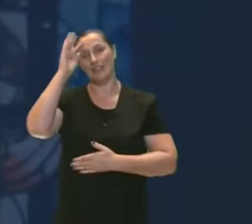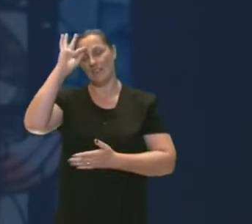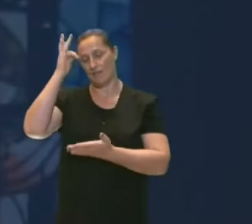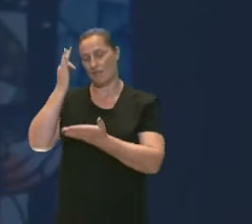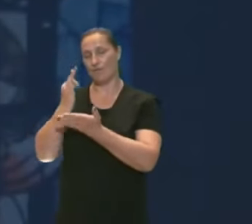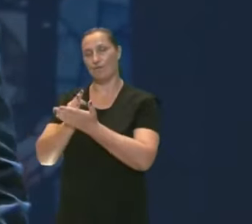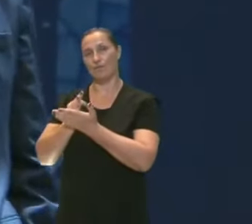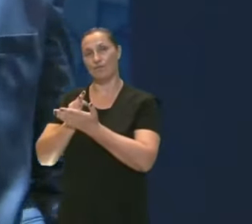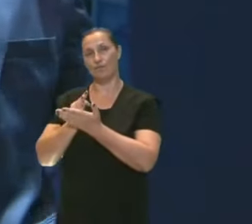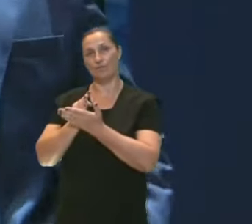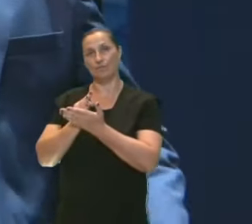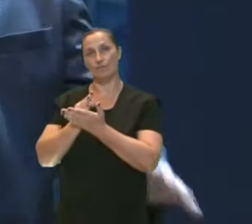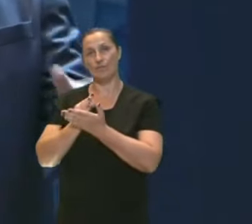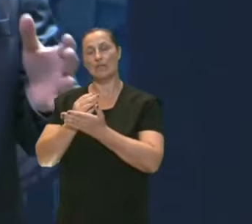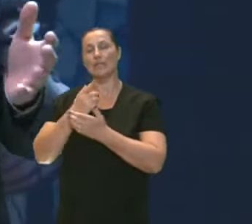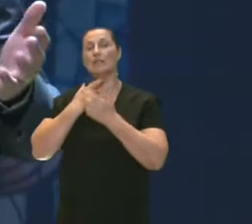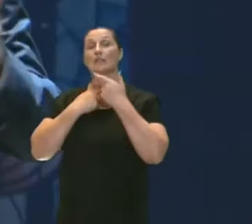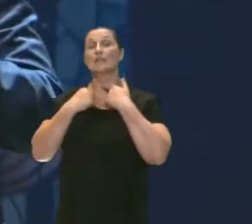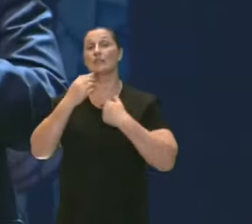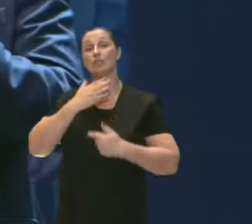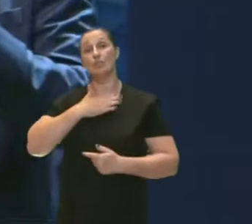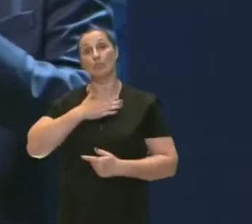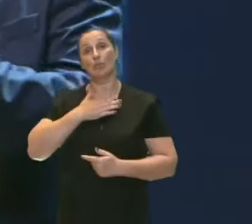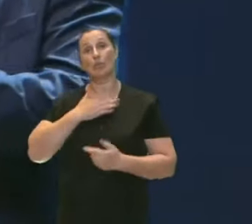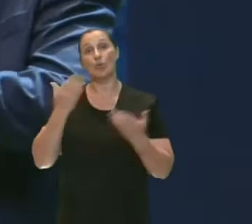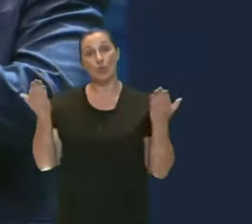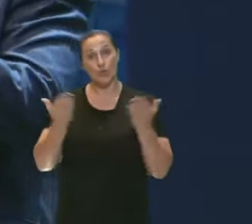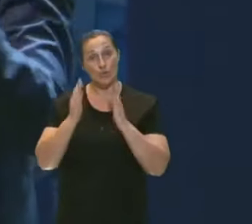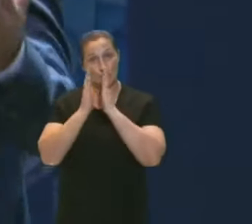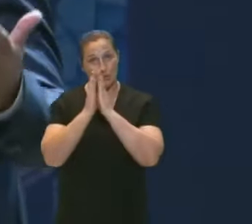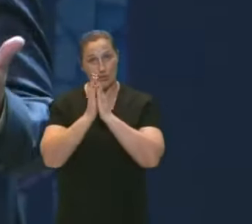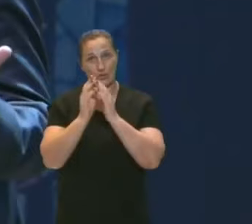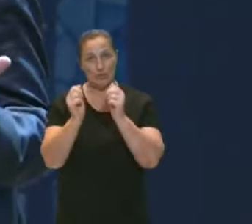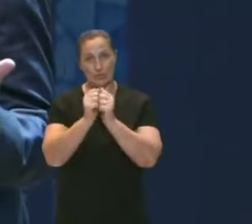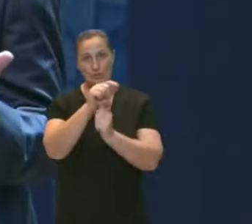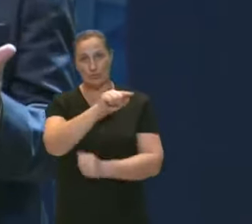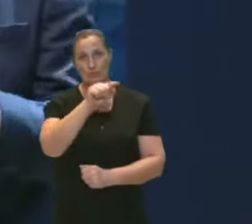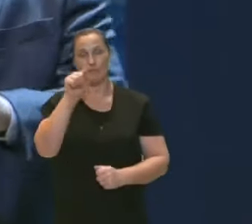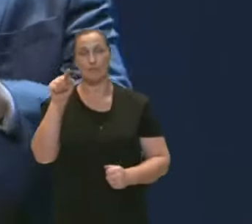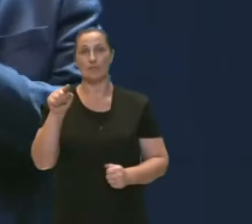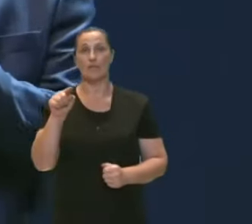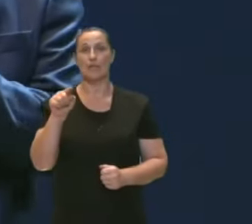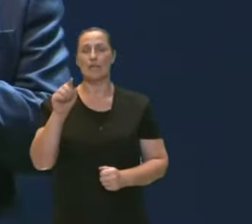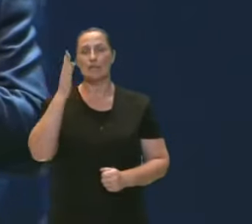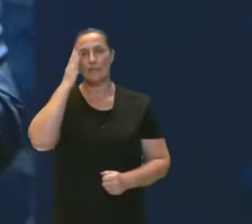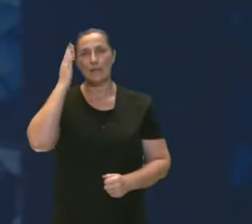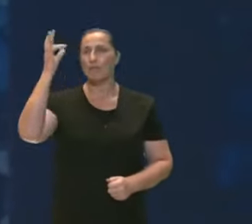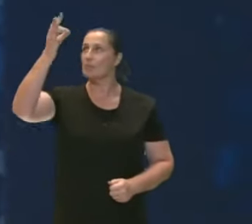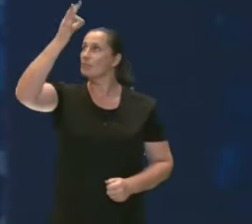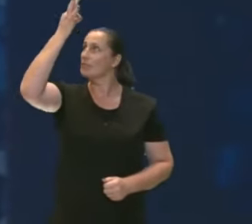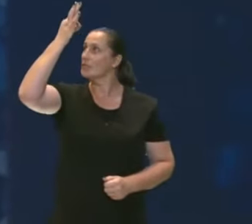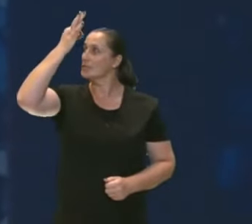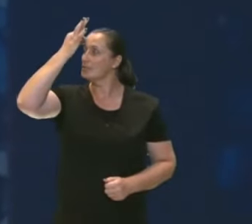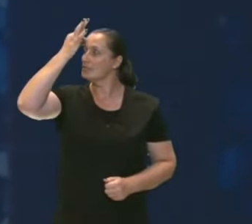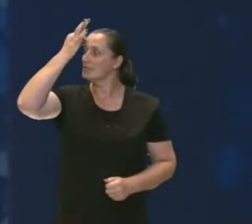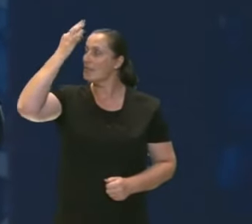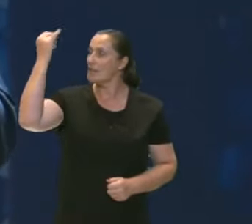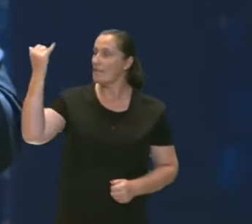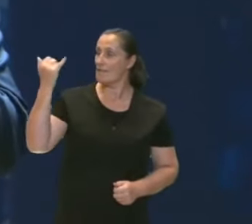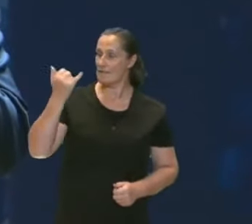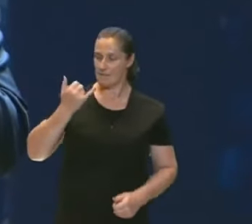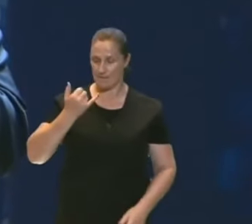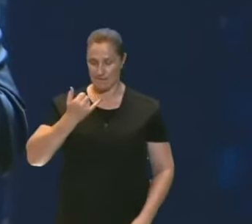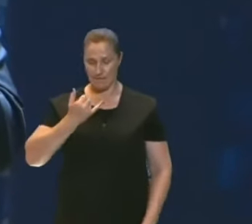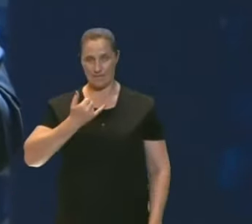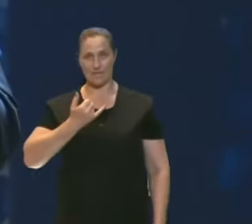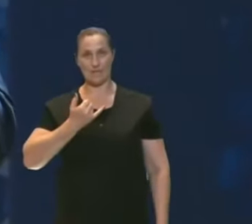você, porque eu creio que Deus está nesse lugar e o Espírito Santo está ministrando na nossa vida e no nosso coração. Eu creio